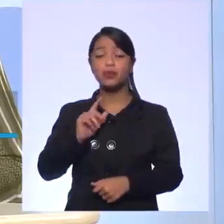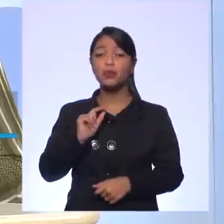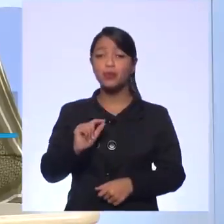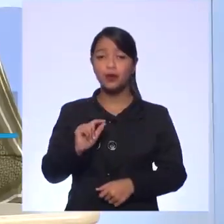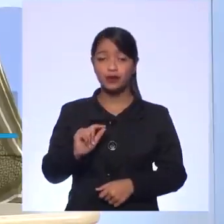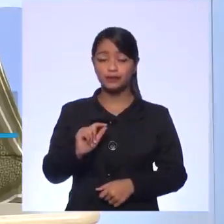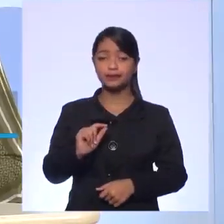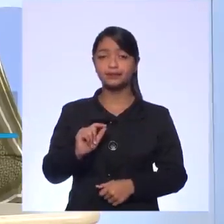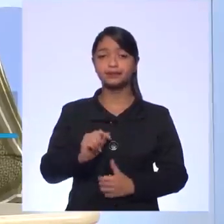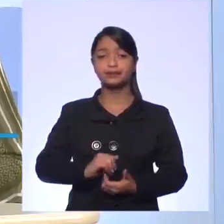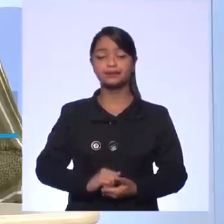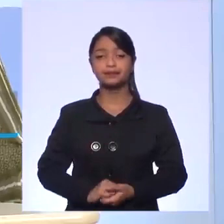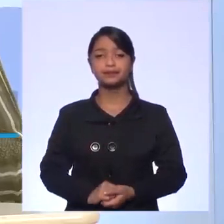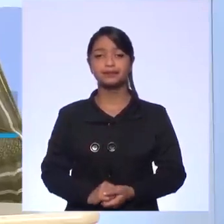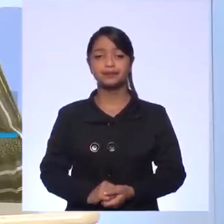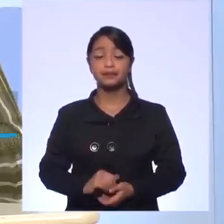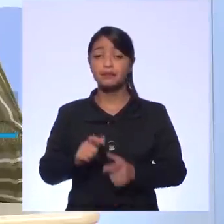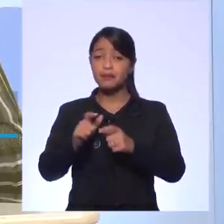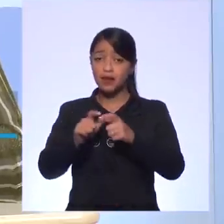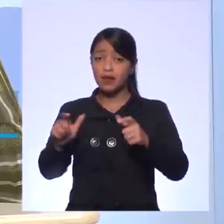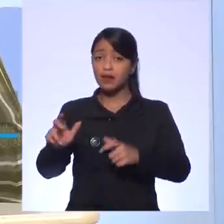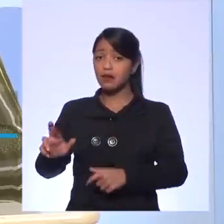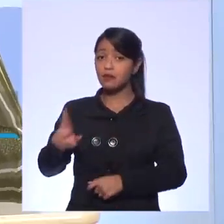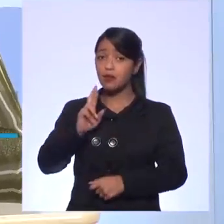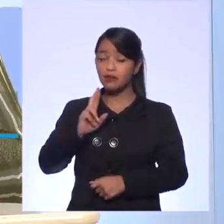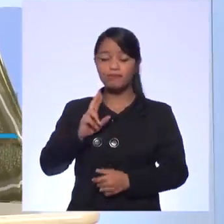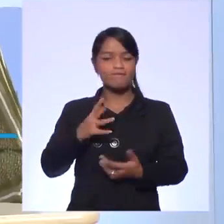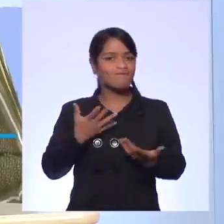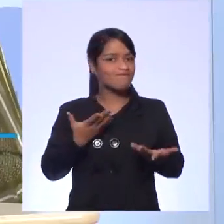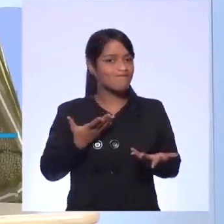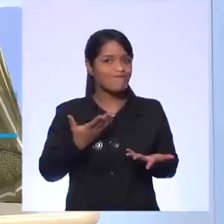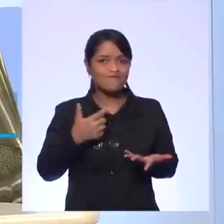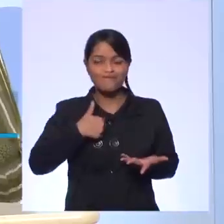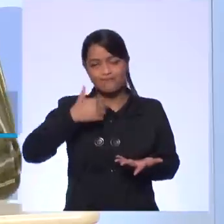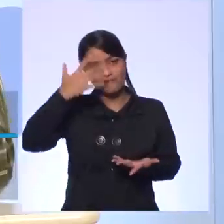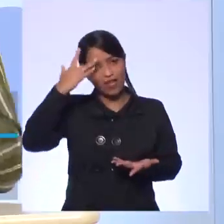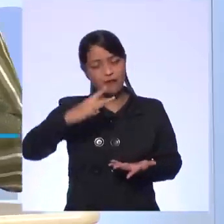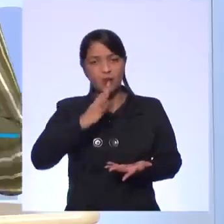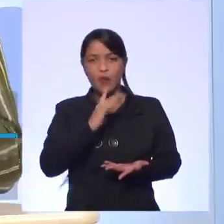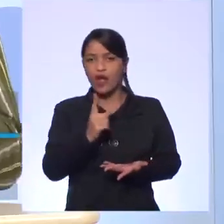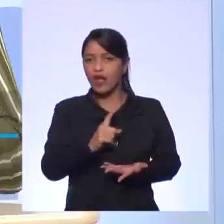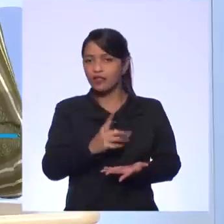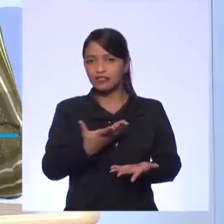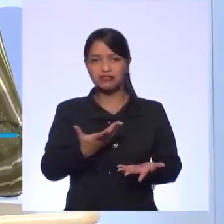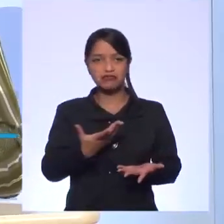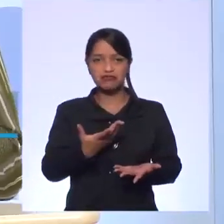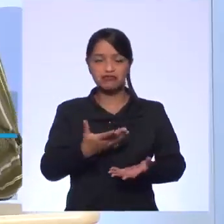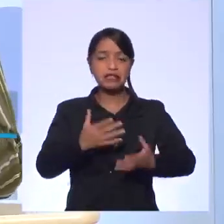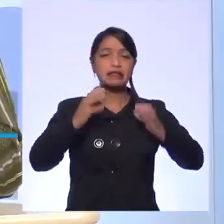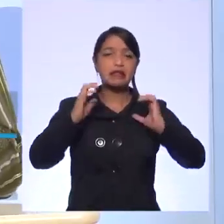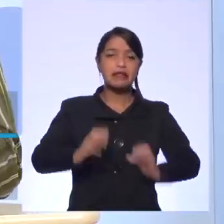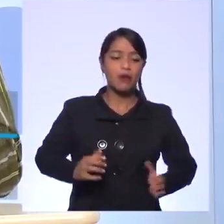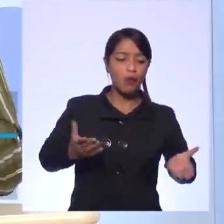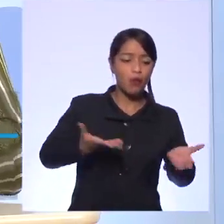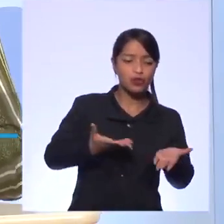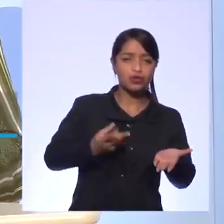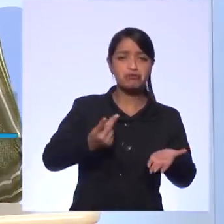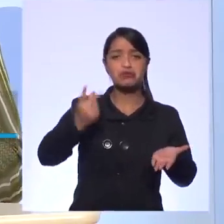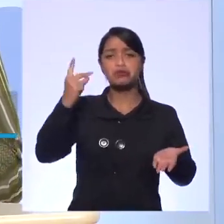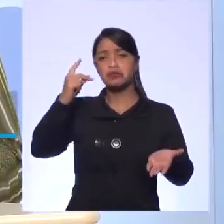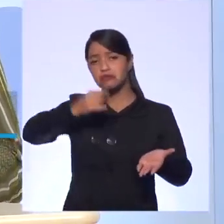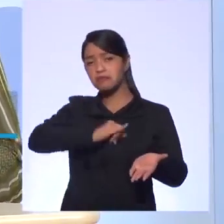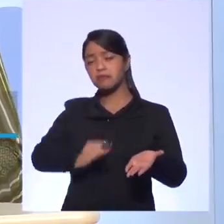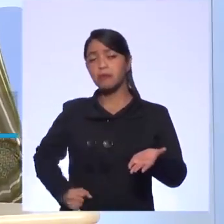estão afirmando que eles não conhecem essas diferenças. E é bem legal, né, vocês colocarem aí que, de